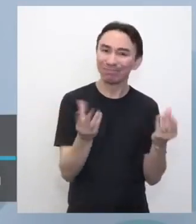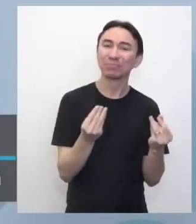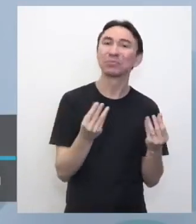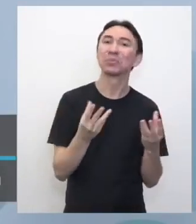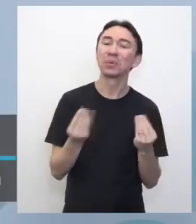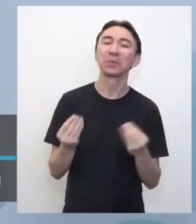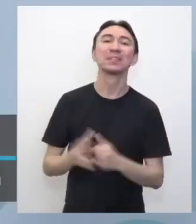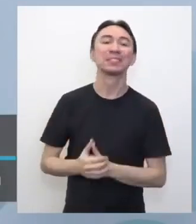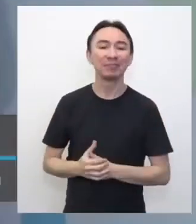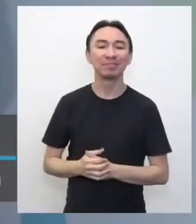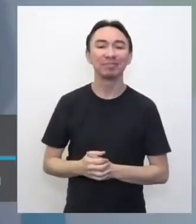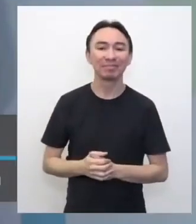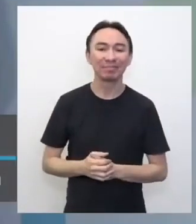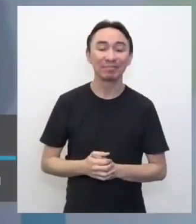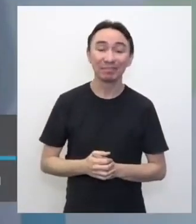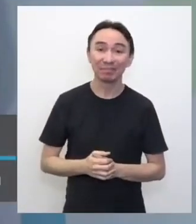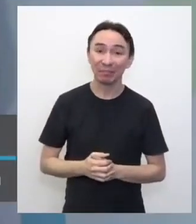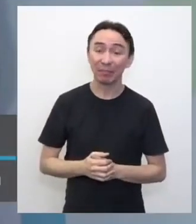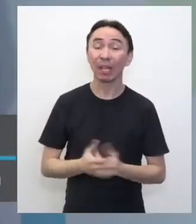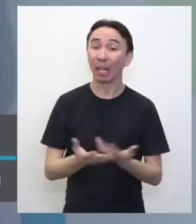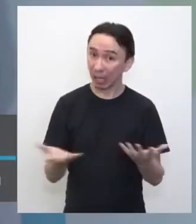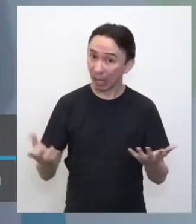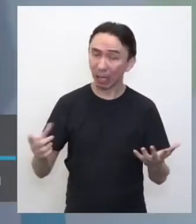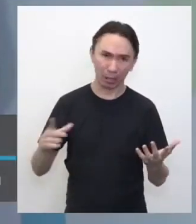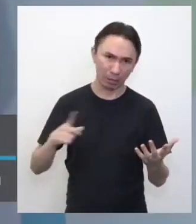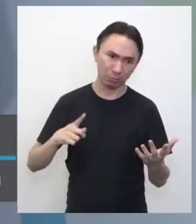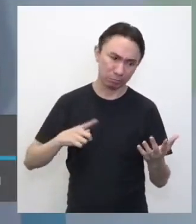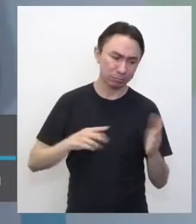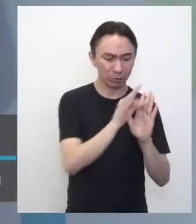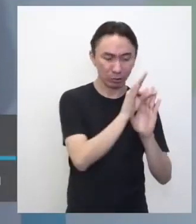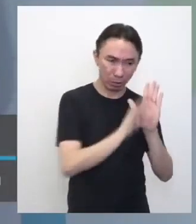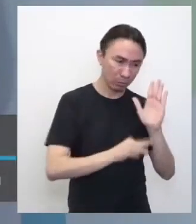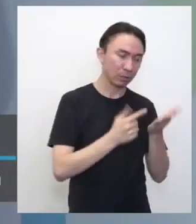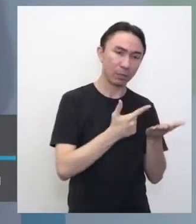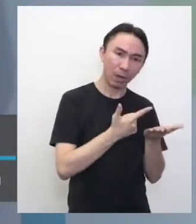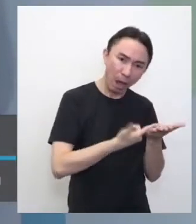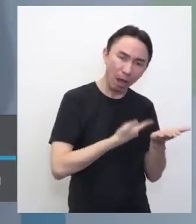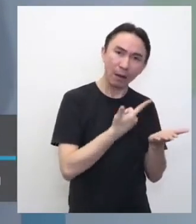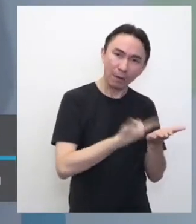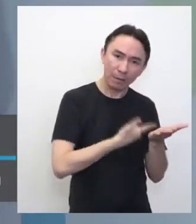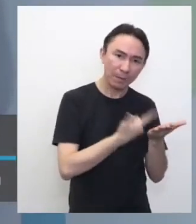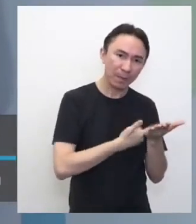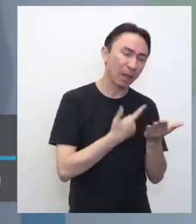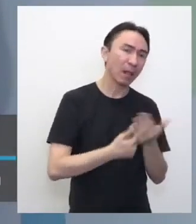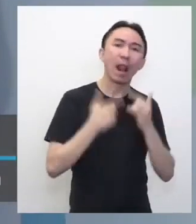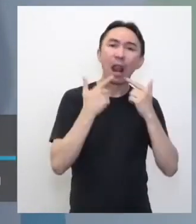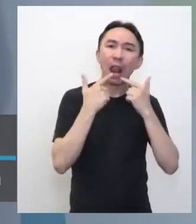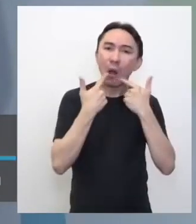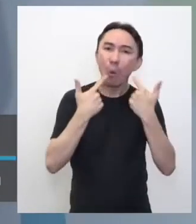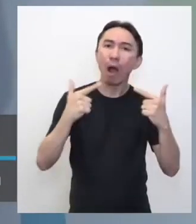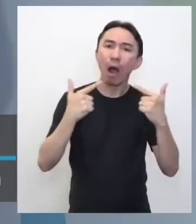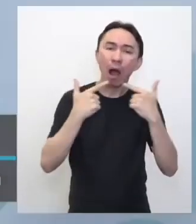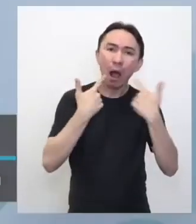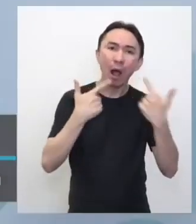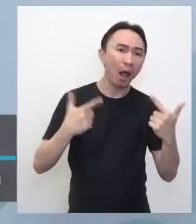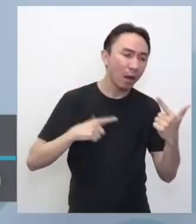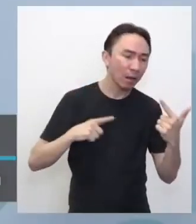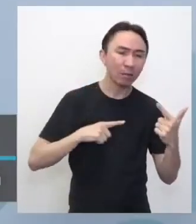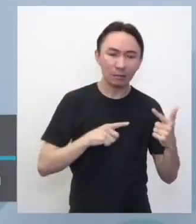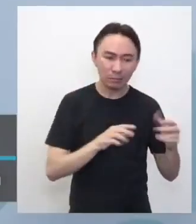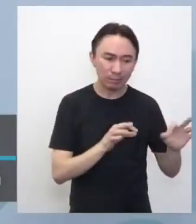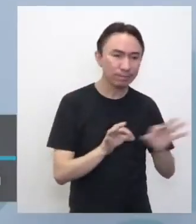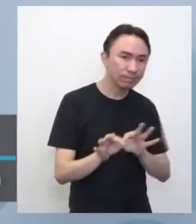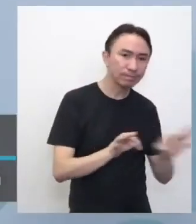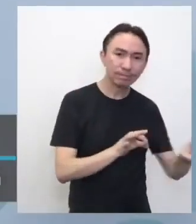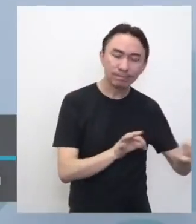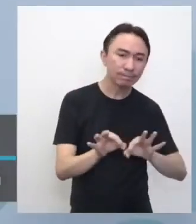fiquei feliz agora. No texto literário existe o trabalho com a linguagem. A literatura é a arte da palavra, né? Seria as figuras de linguagem, professor